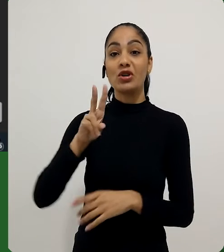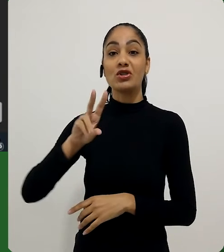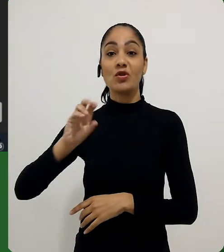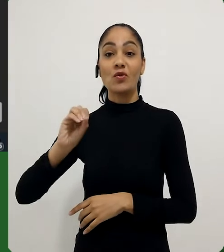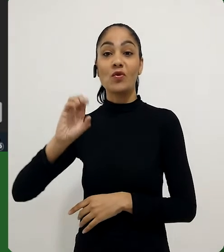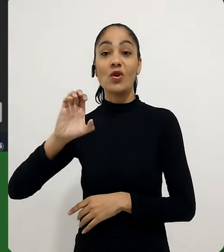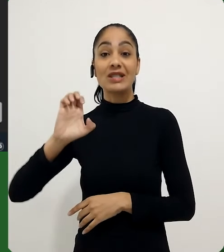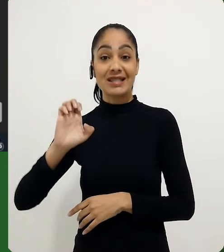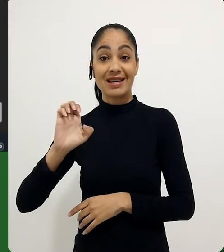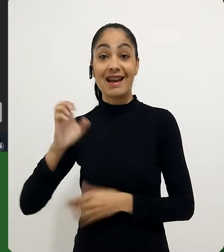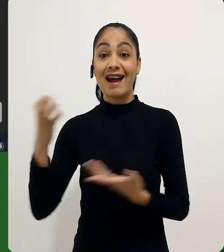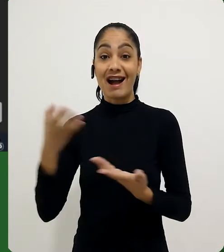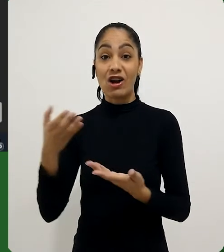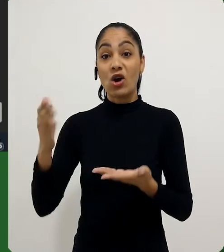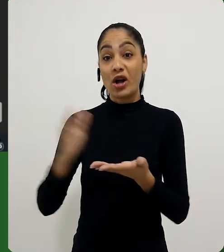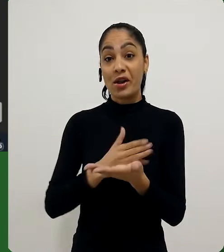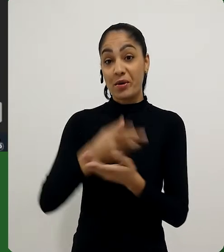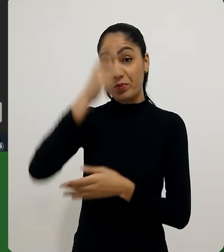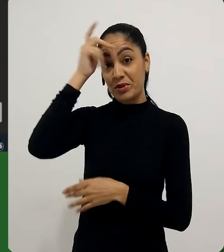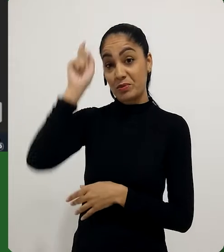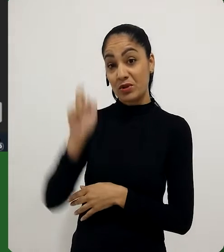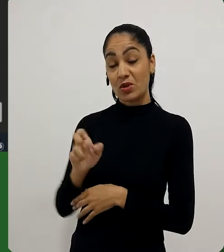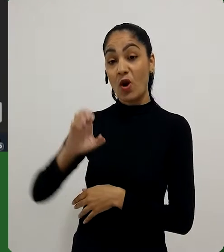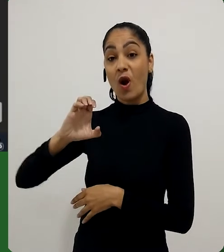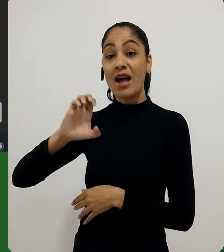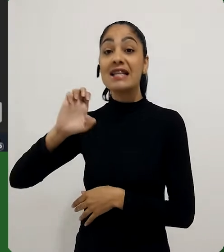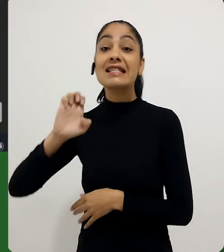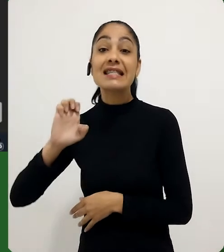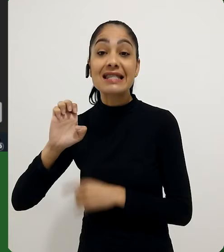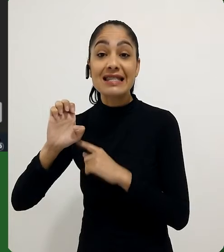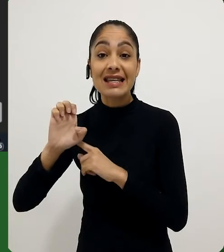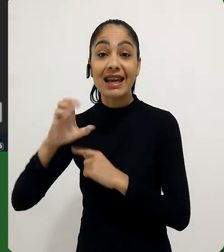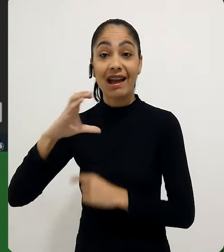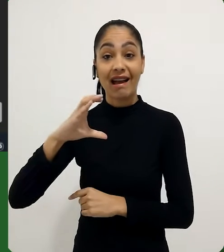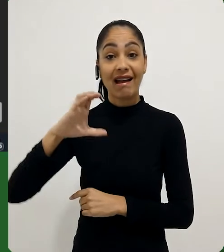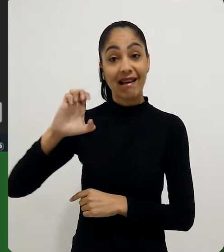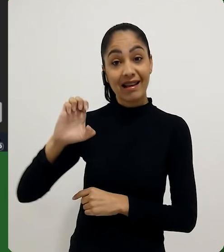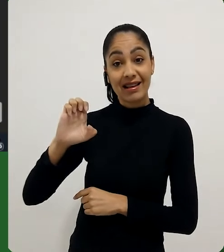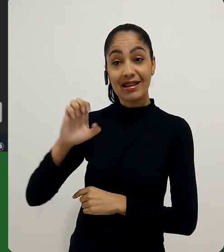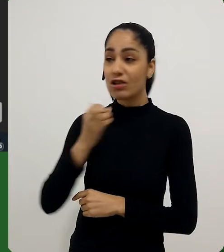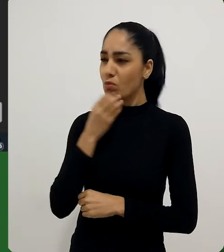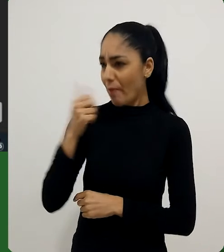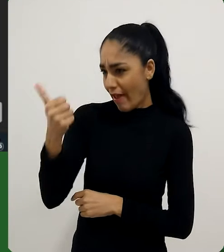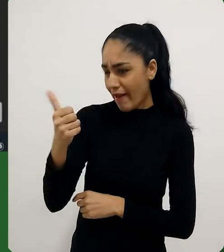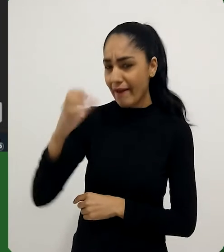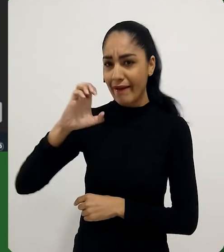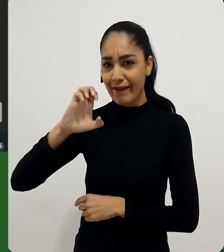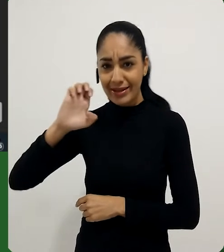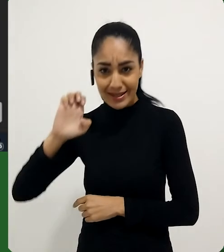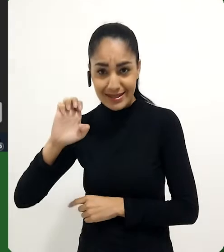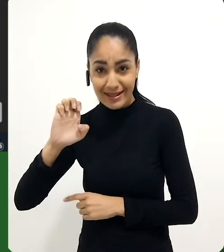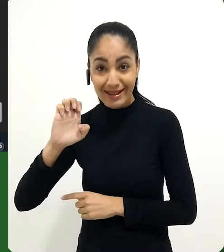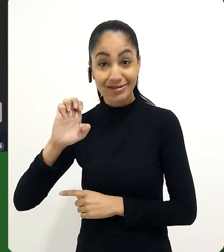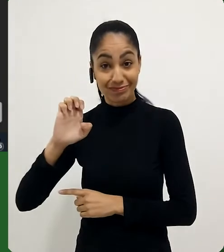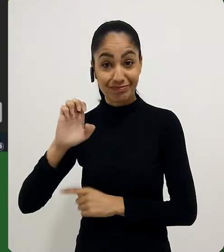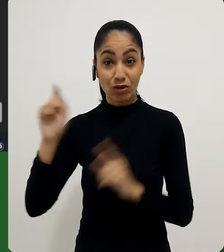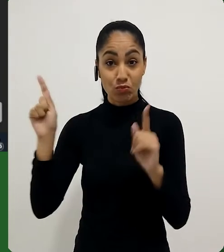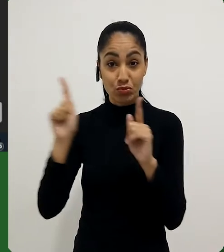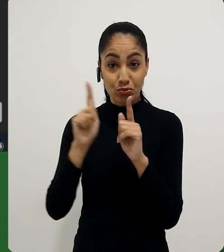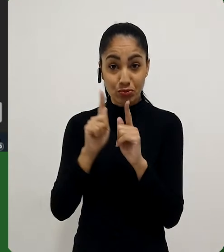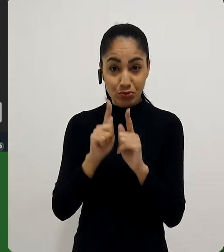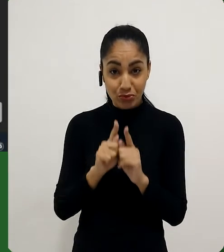e hoje é você e já está passando para ser, né? Ser, tá bem? Né? Então ele está